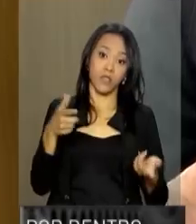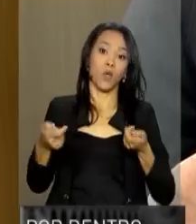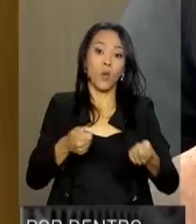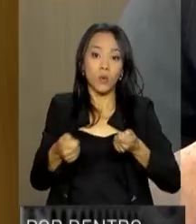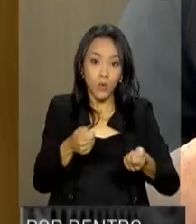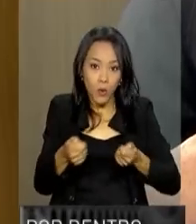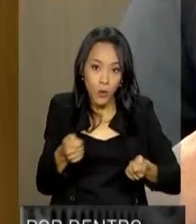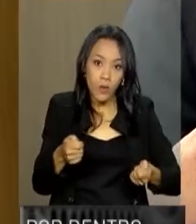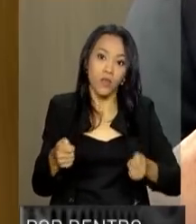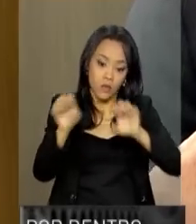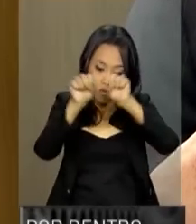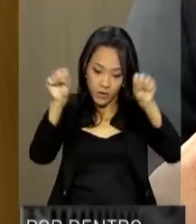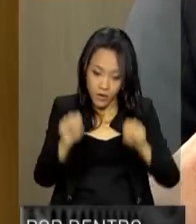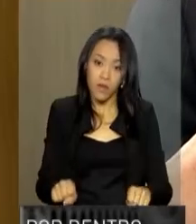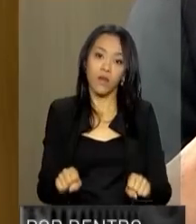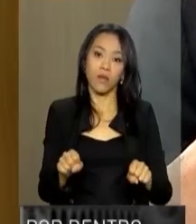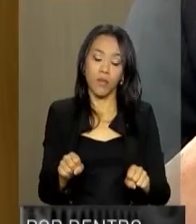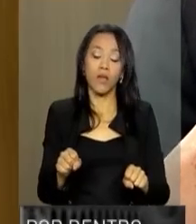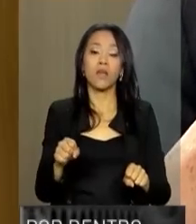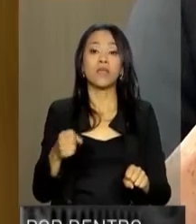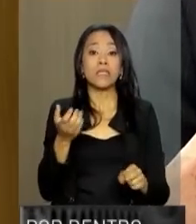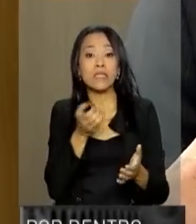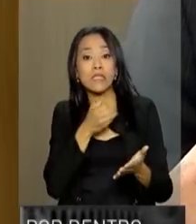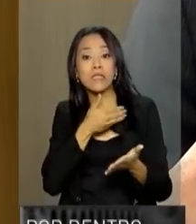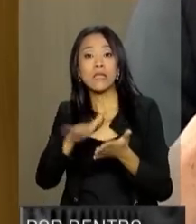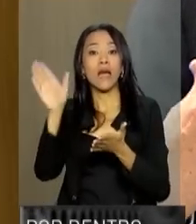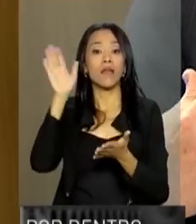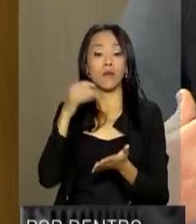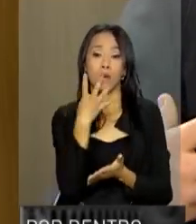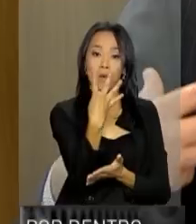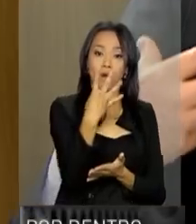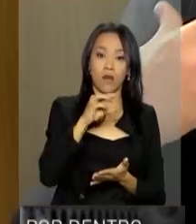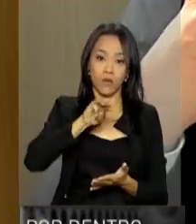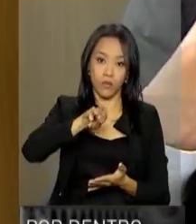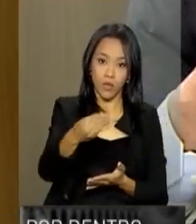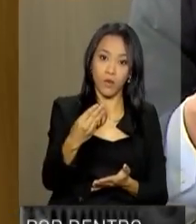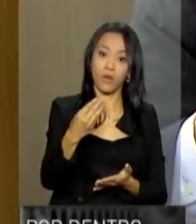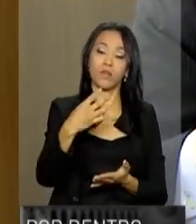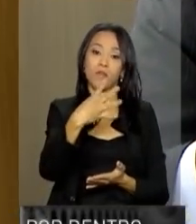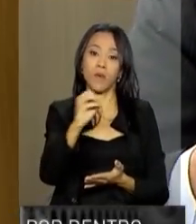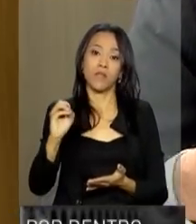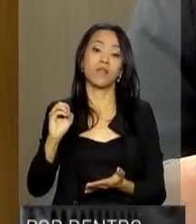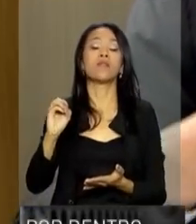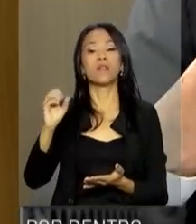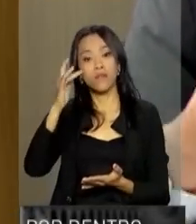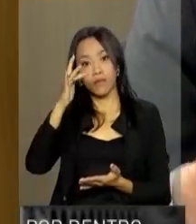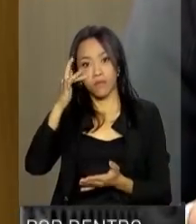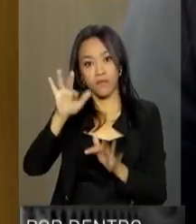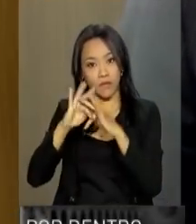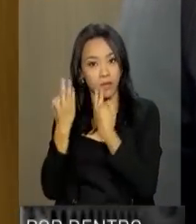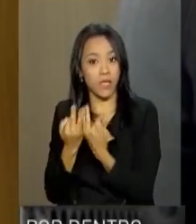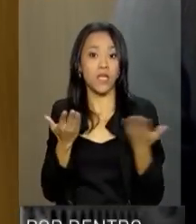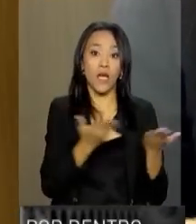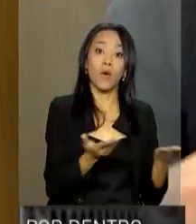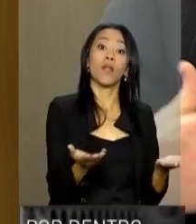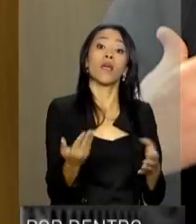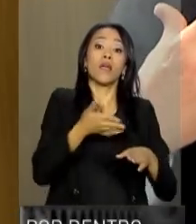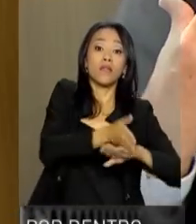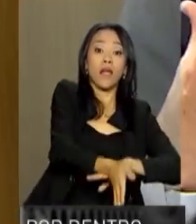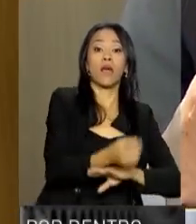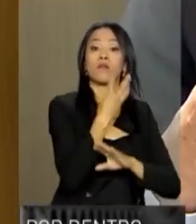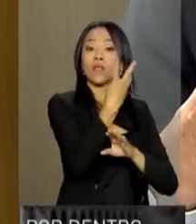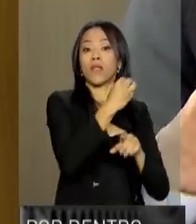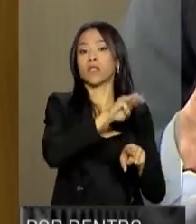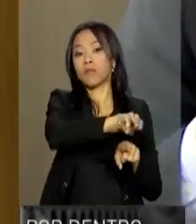fizemos saíram quatro milhões e 400 mil famílias entraram três milhões e 600 mil famílias